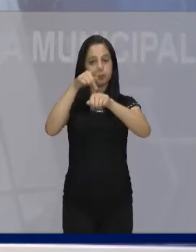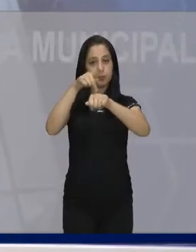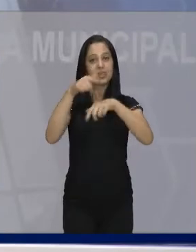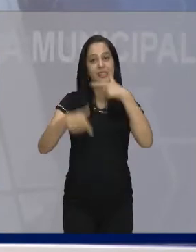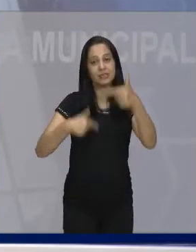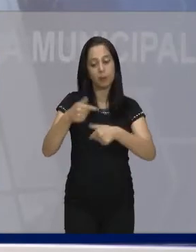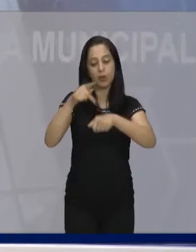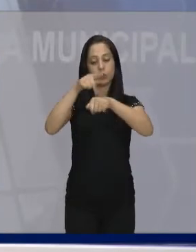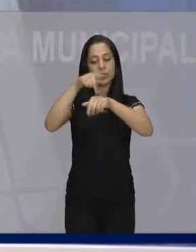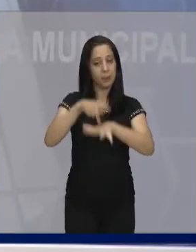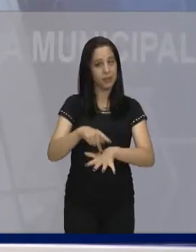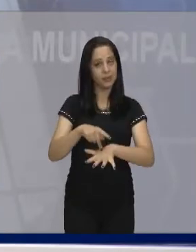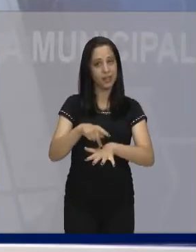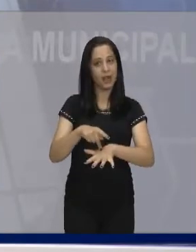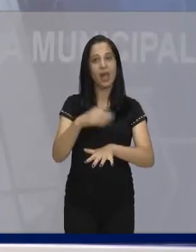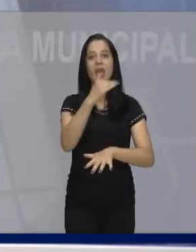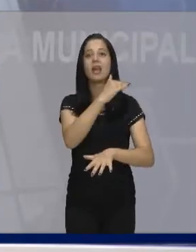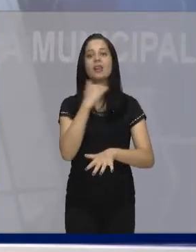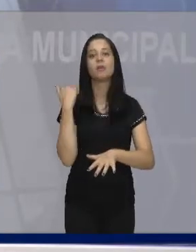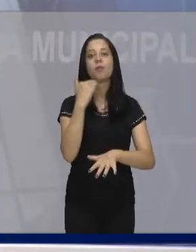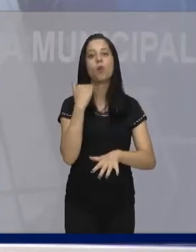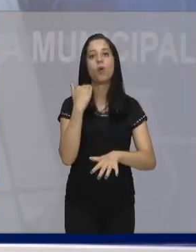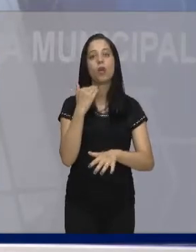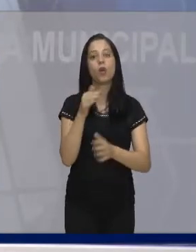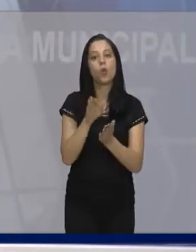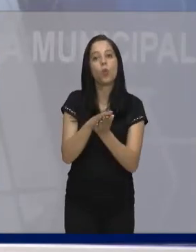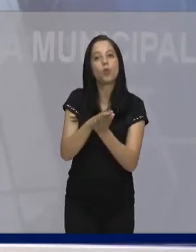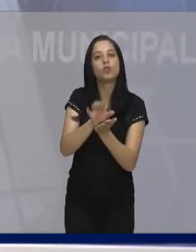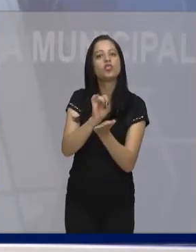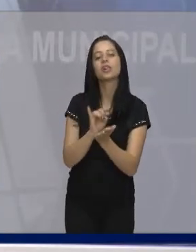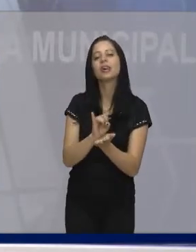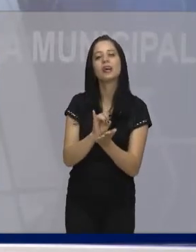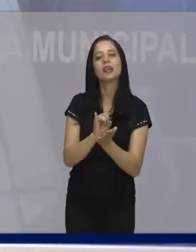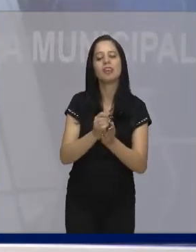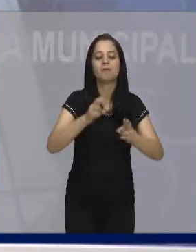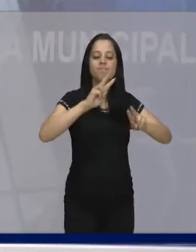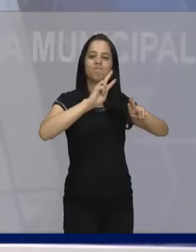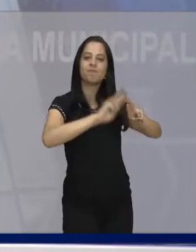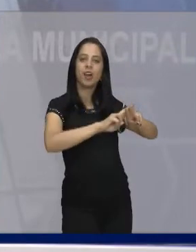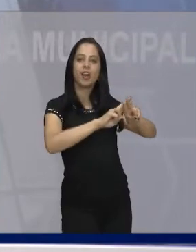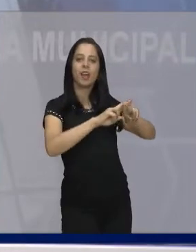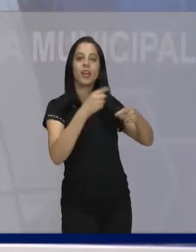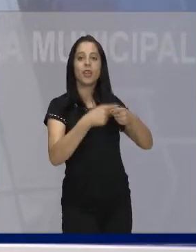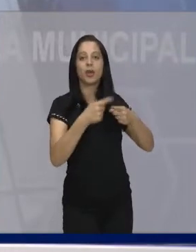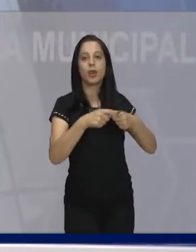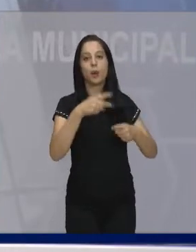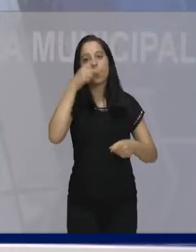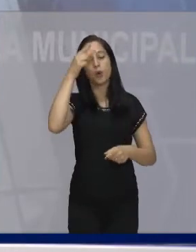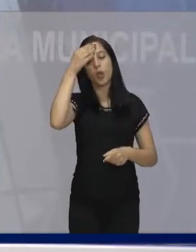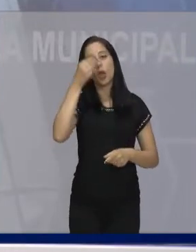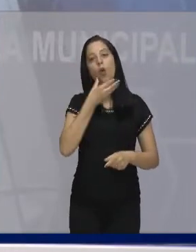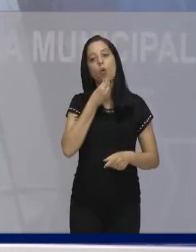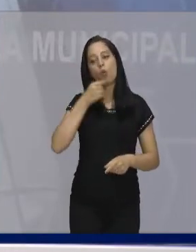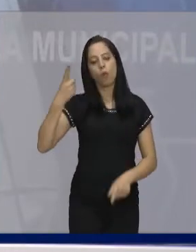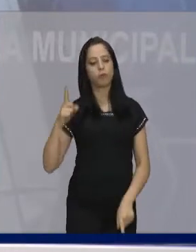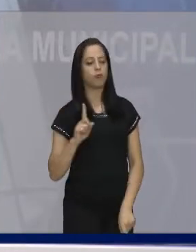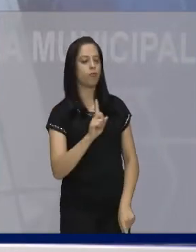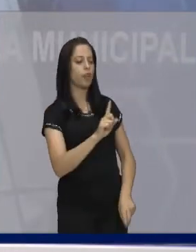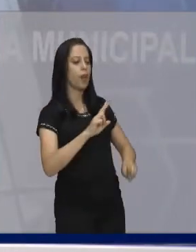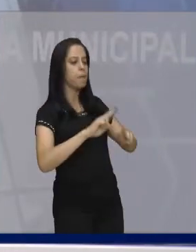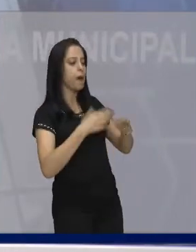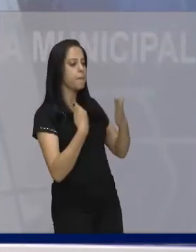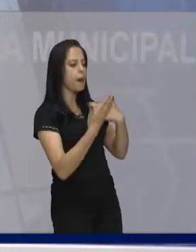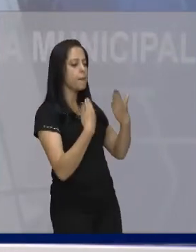durante uma rebelião na cadeia de Jacareí, na qual fez-se presente para intermediar a negociação entre policiais e presos.